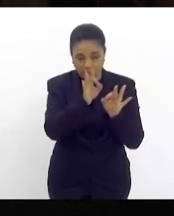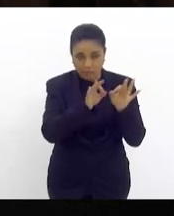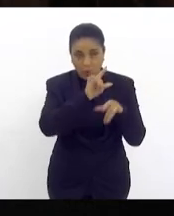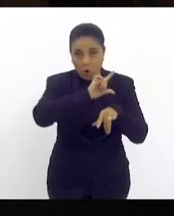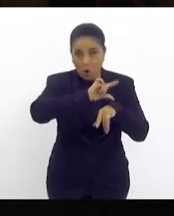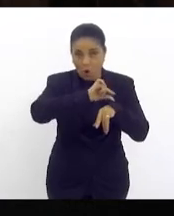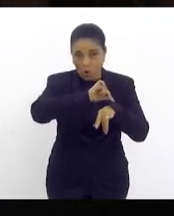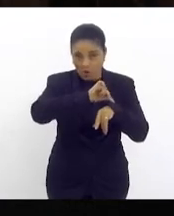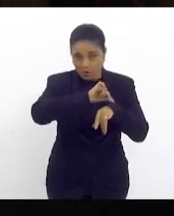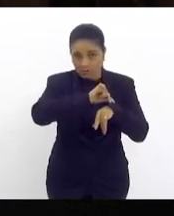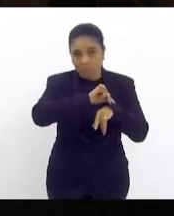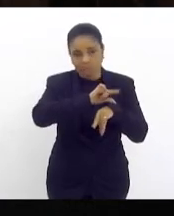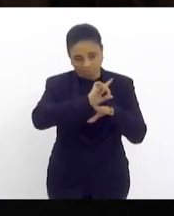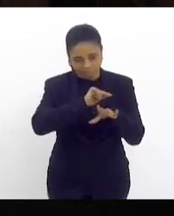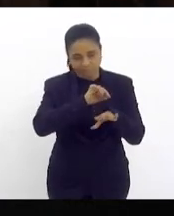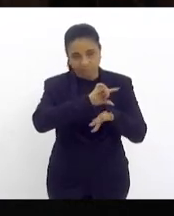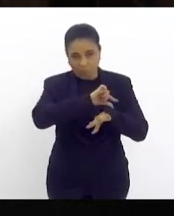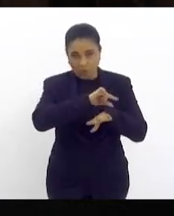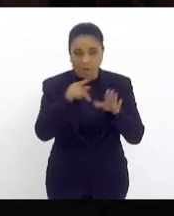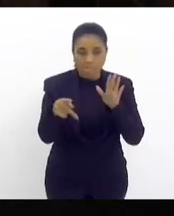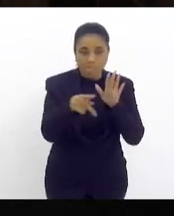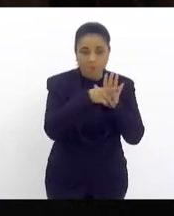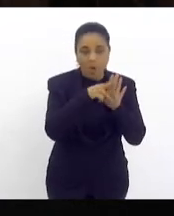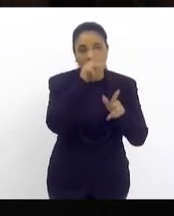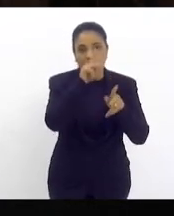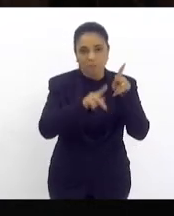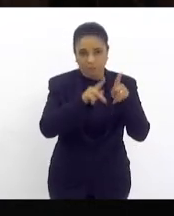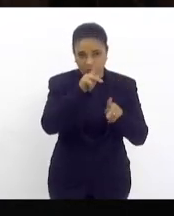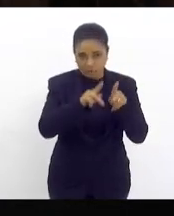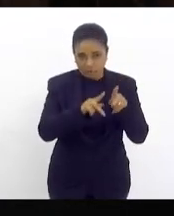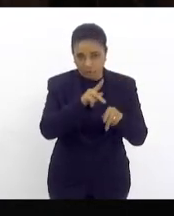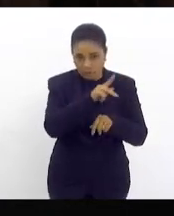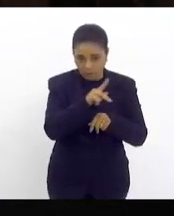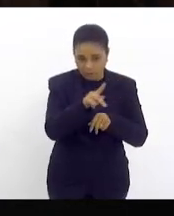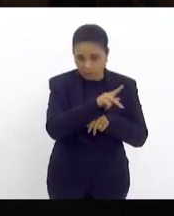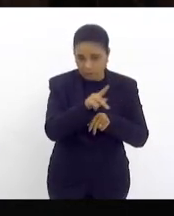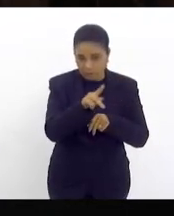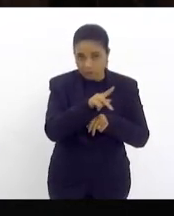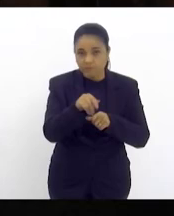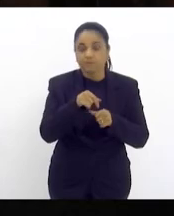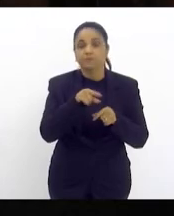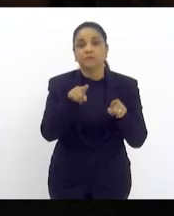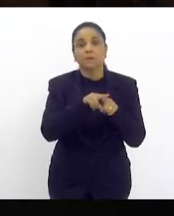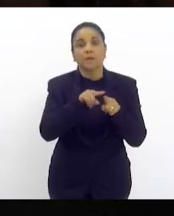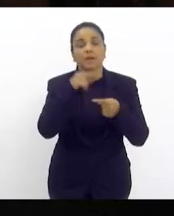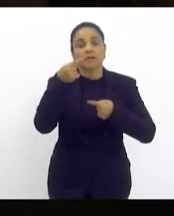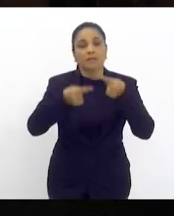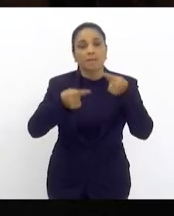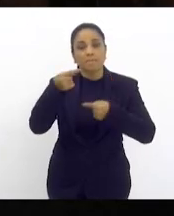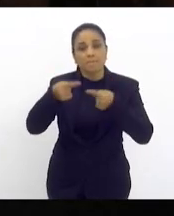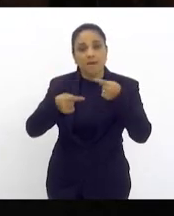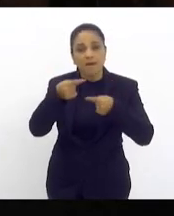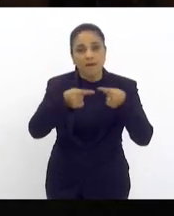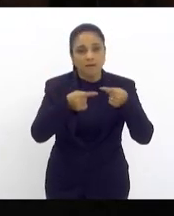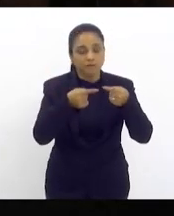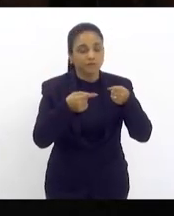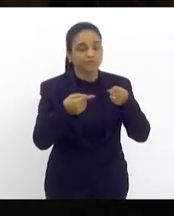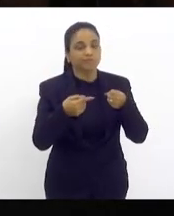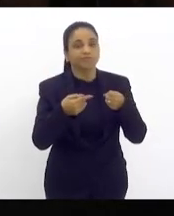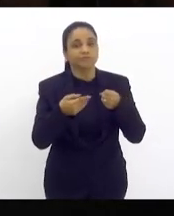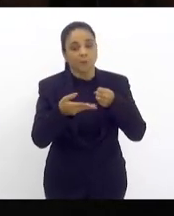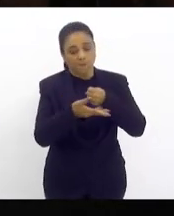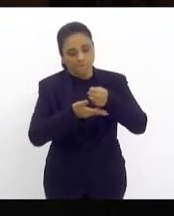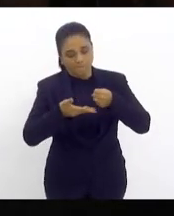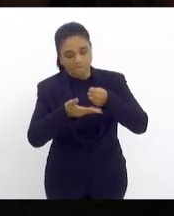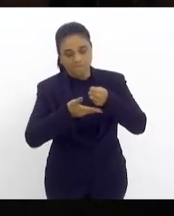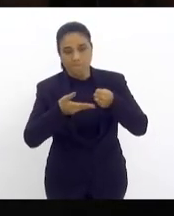planejamento aquele horário aonde o professor faz esta classe também estava em debate a questão do piso Nacional da Educação